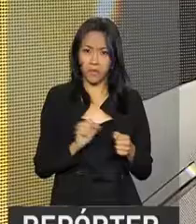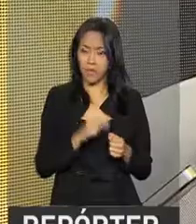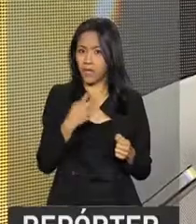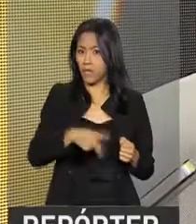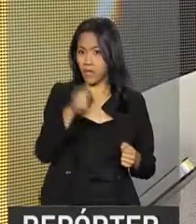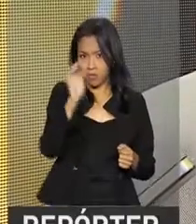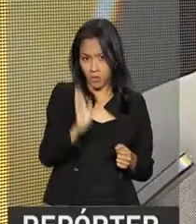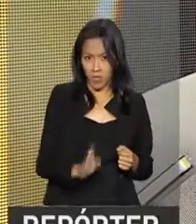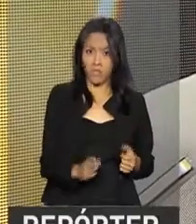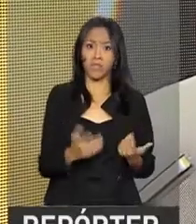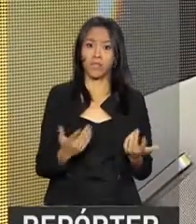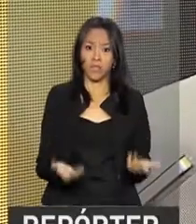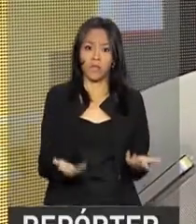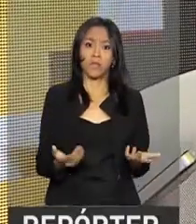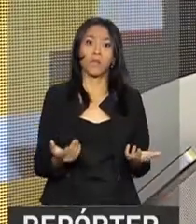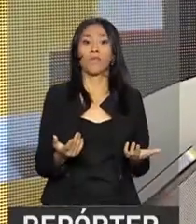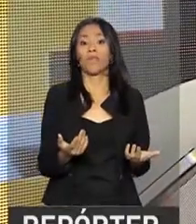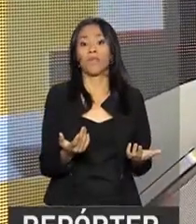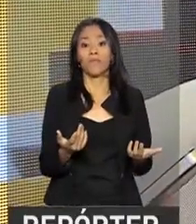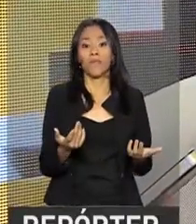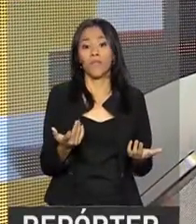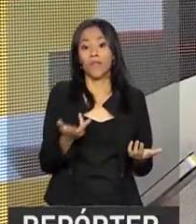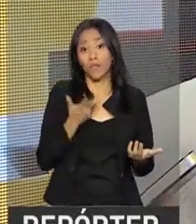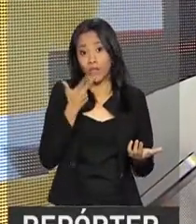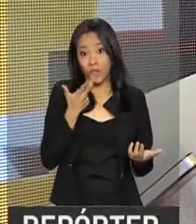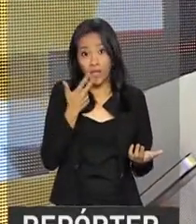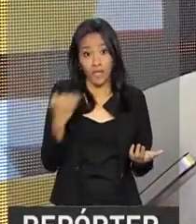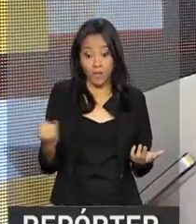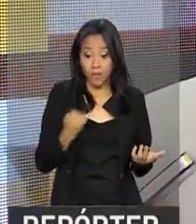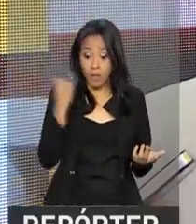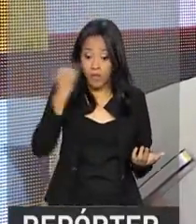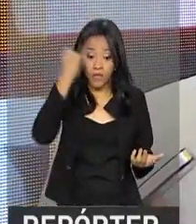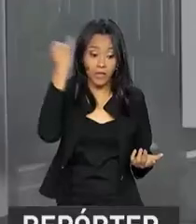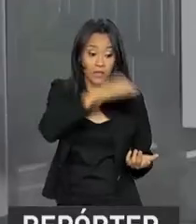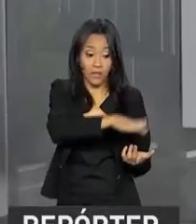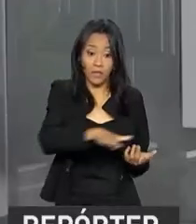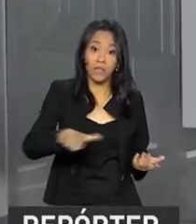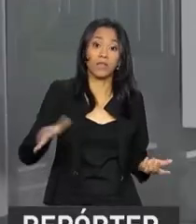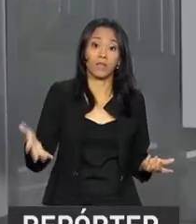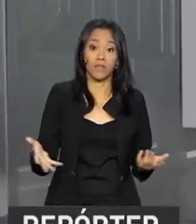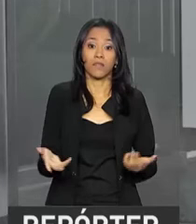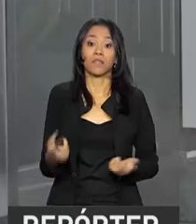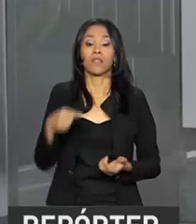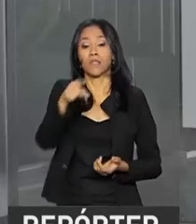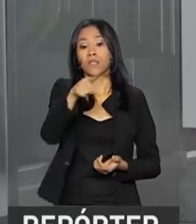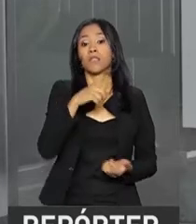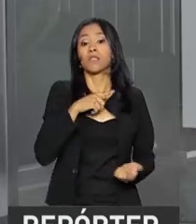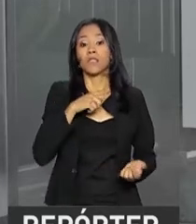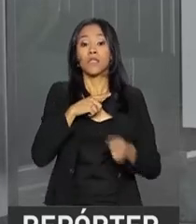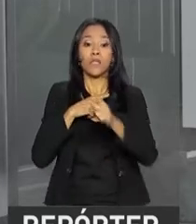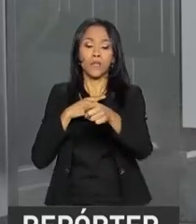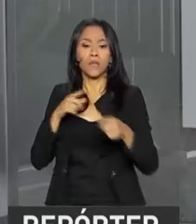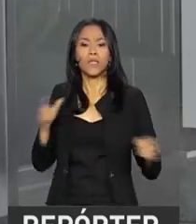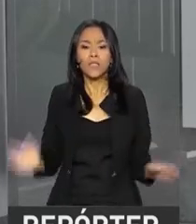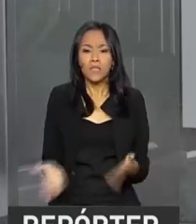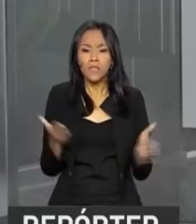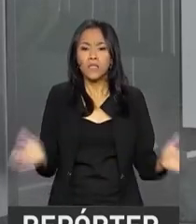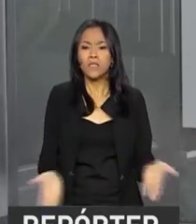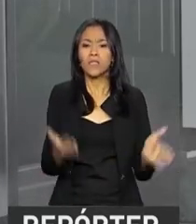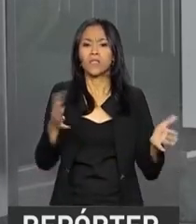brasil é um baita do mercado eu não preciso falar da importância do público infantil os editais prevê também incentivos para a produção